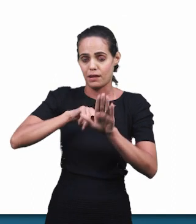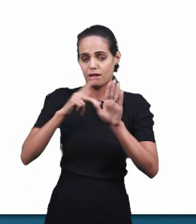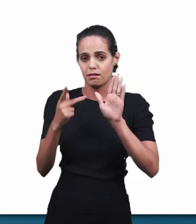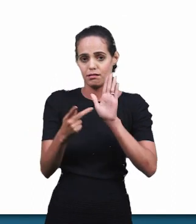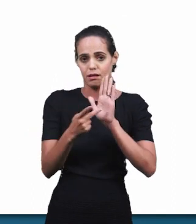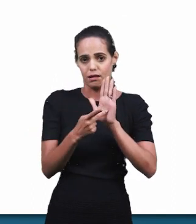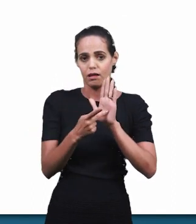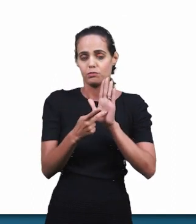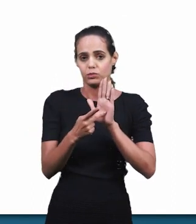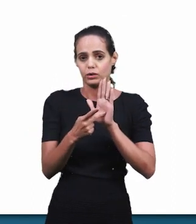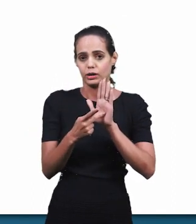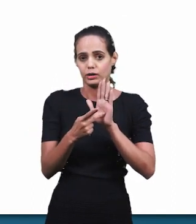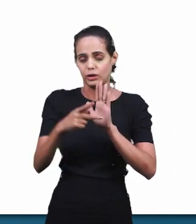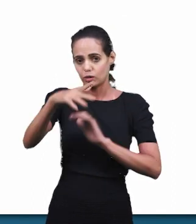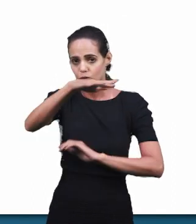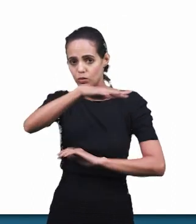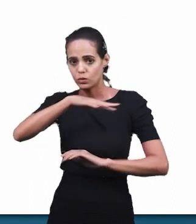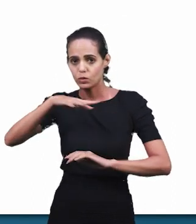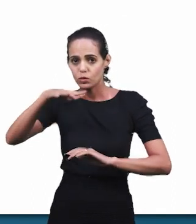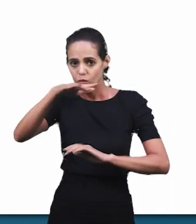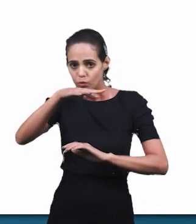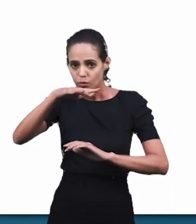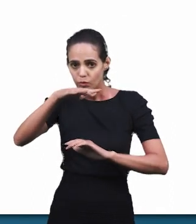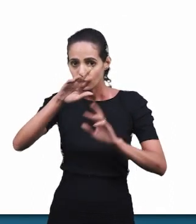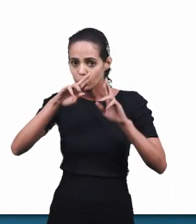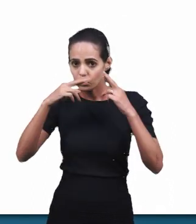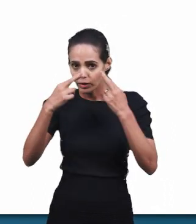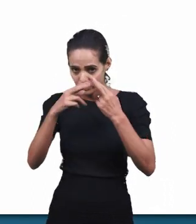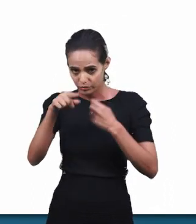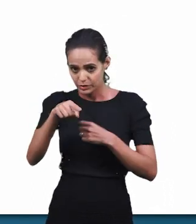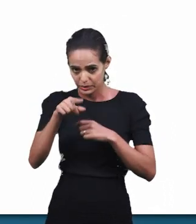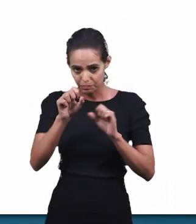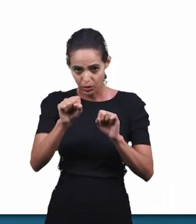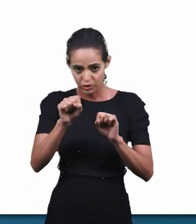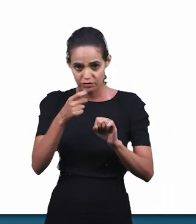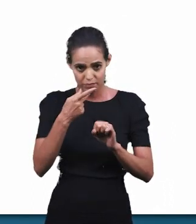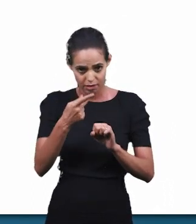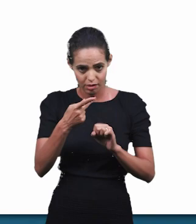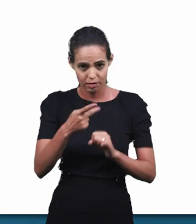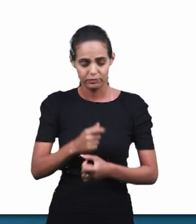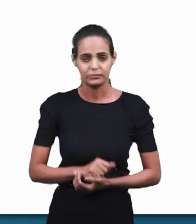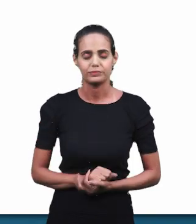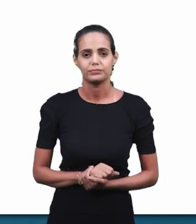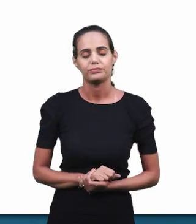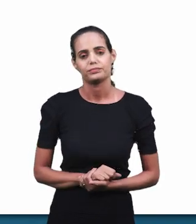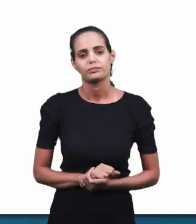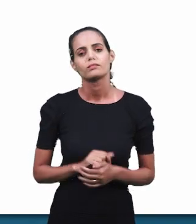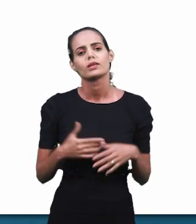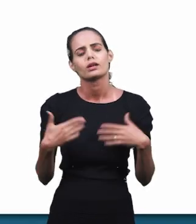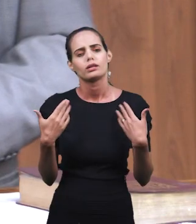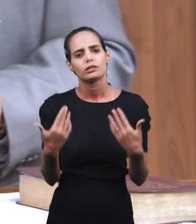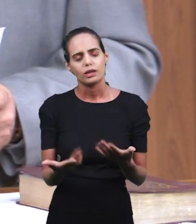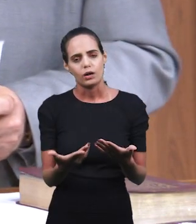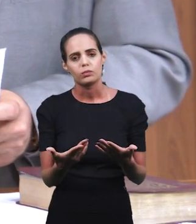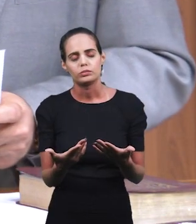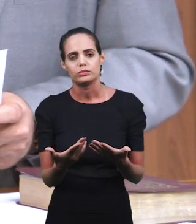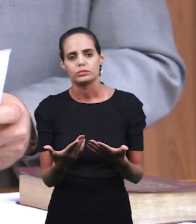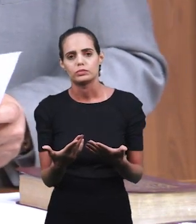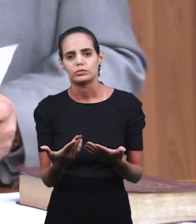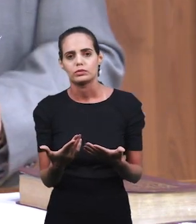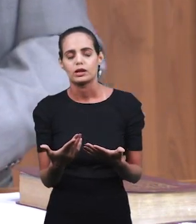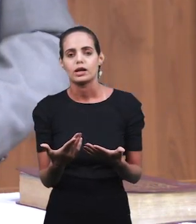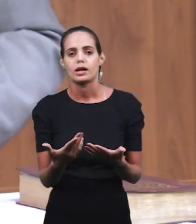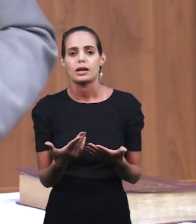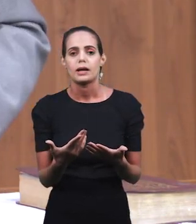capítulo 13, verso 44? Leia a parábola seguinte e responda. Então essa pergunta, ela é uma pergunta em